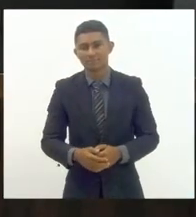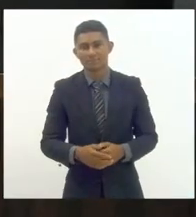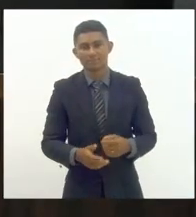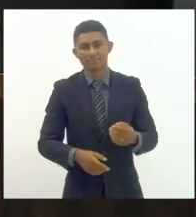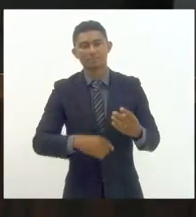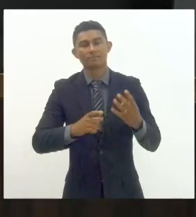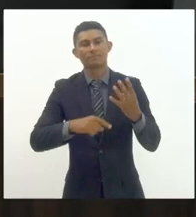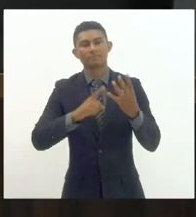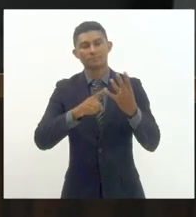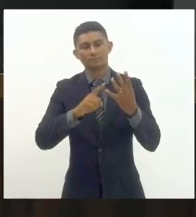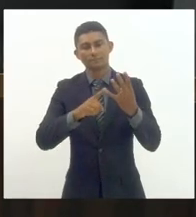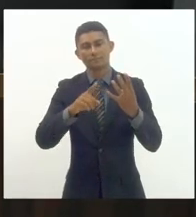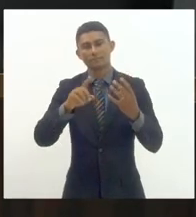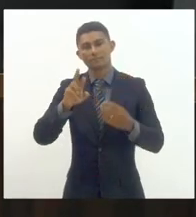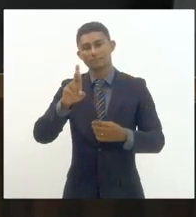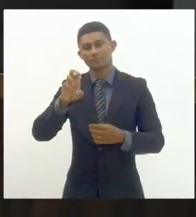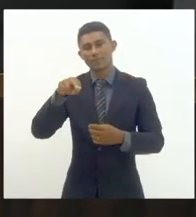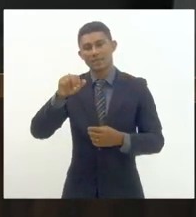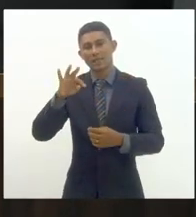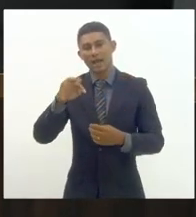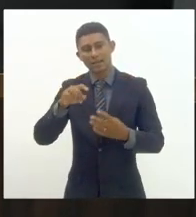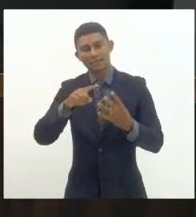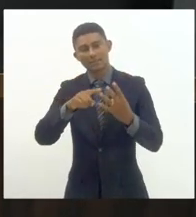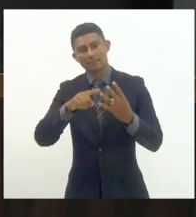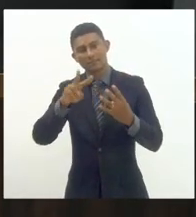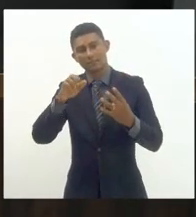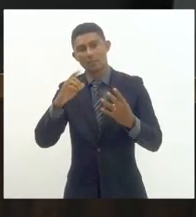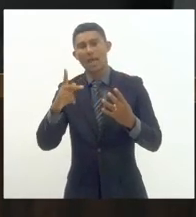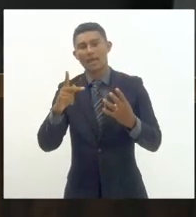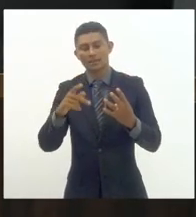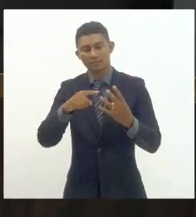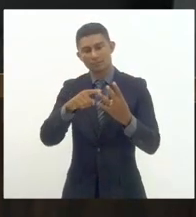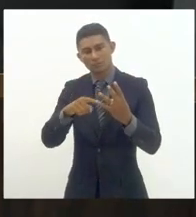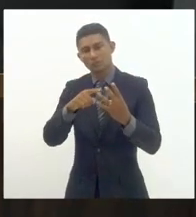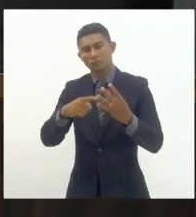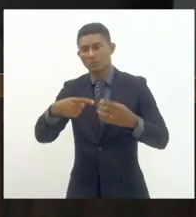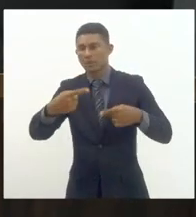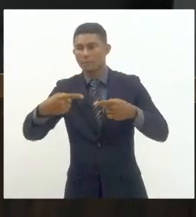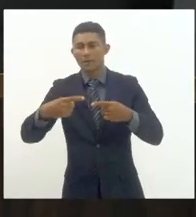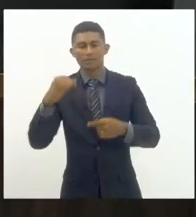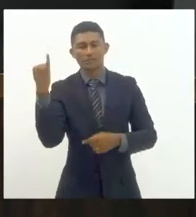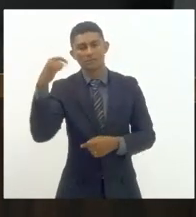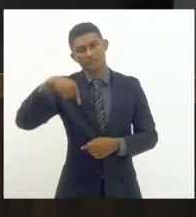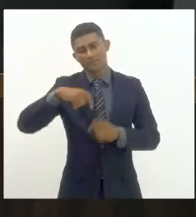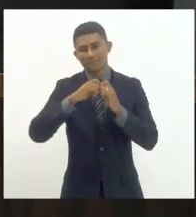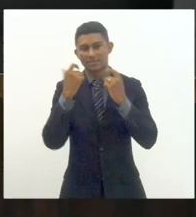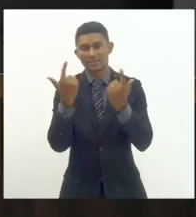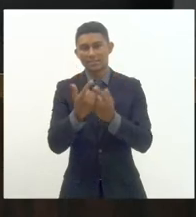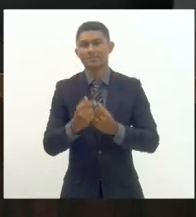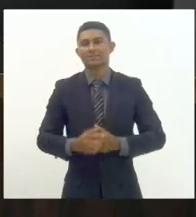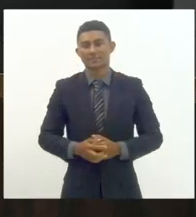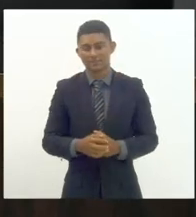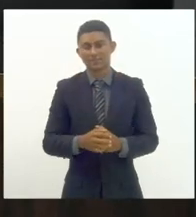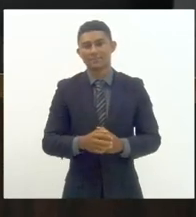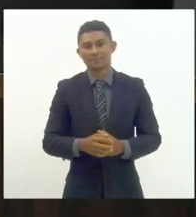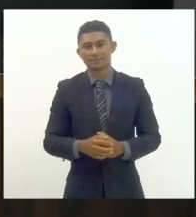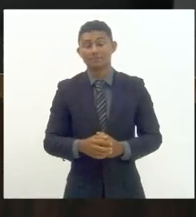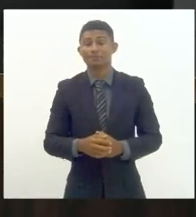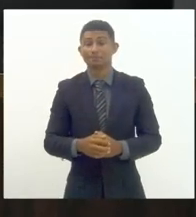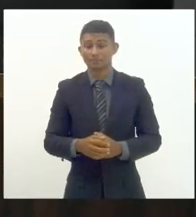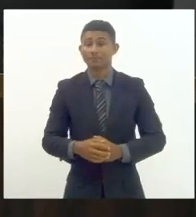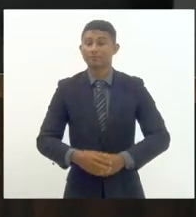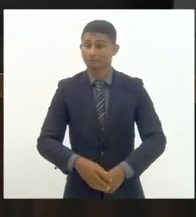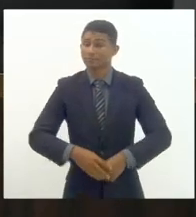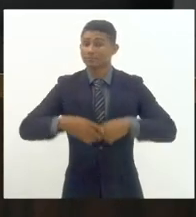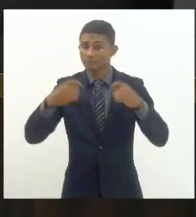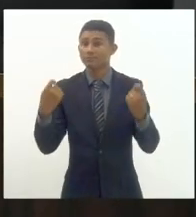deputada Renata, que faz um bom debate aqui dentro dessa casa, maravilhosos que são, e a gente tem que